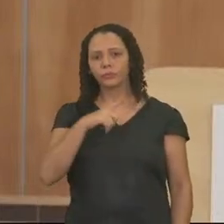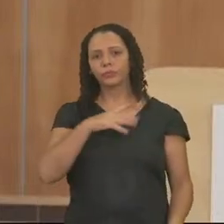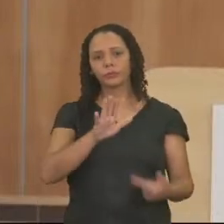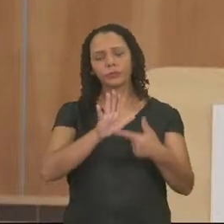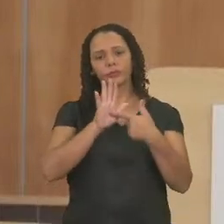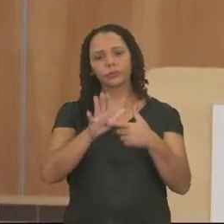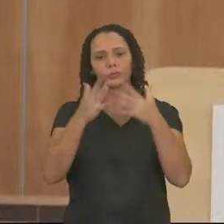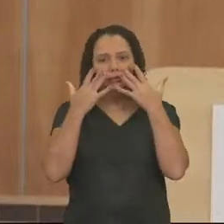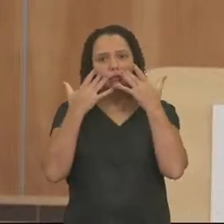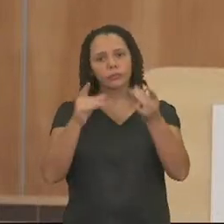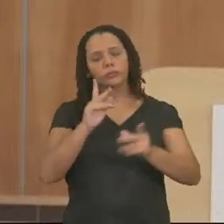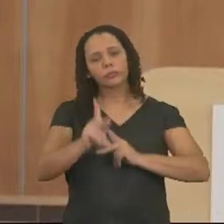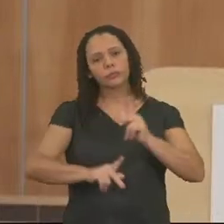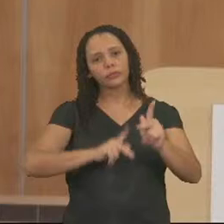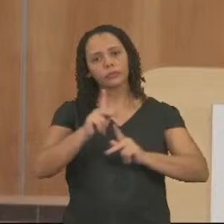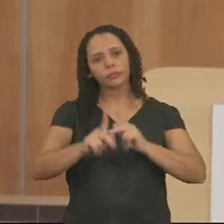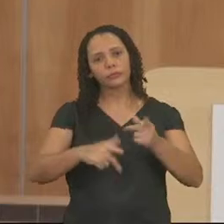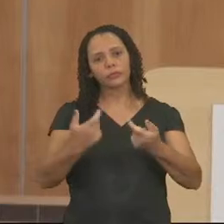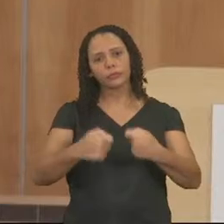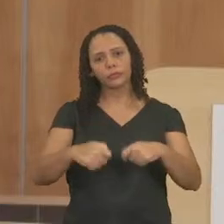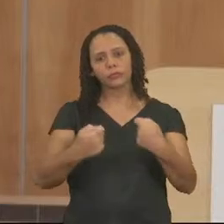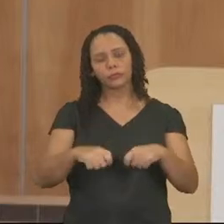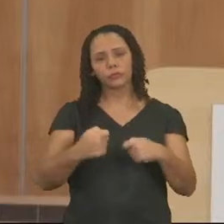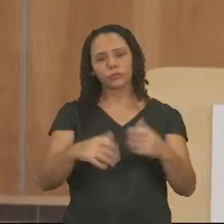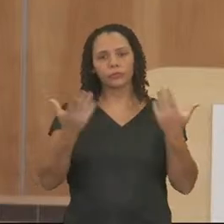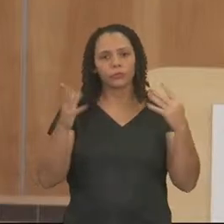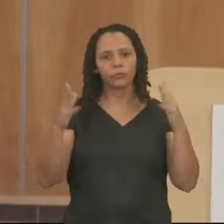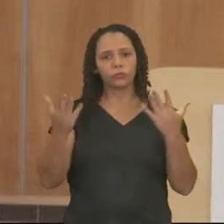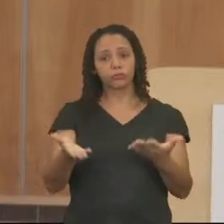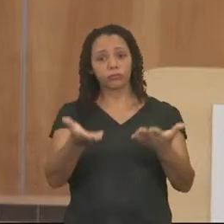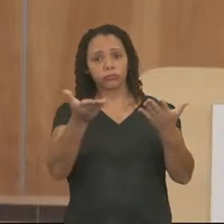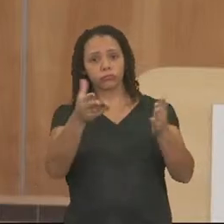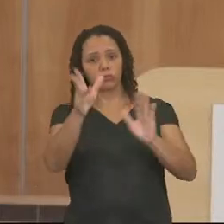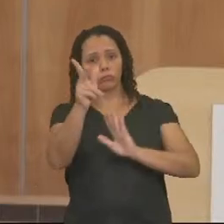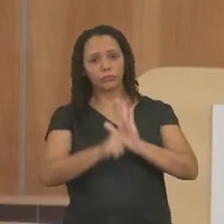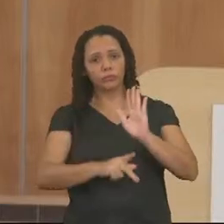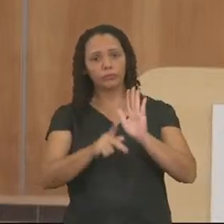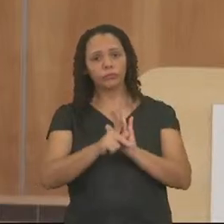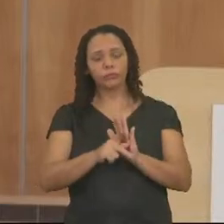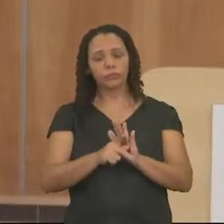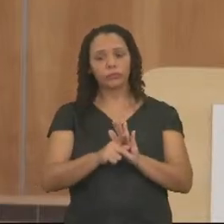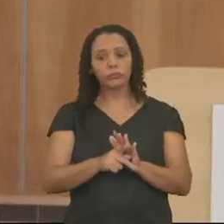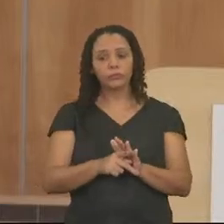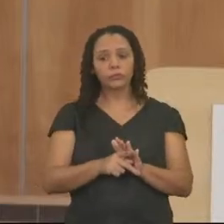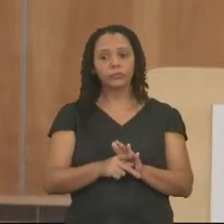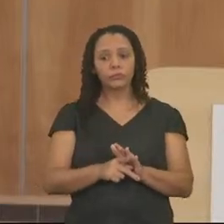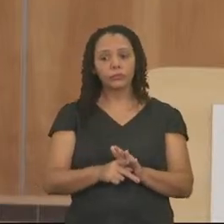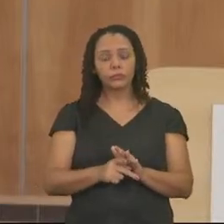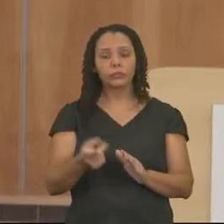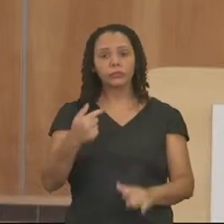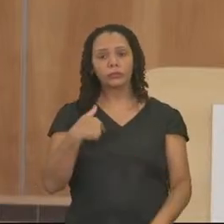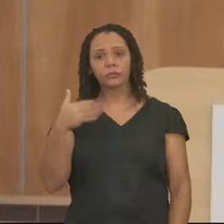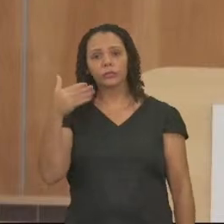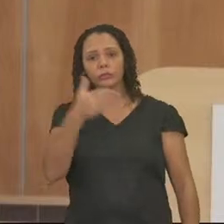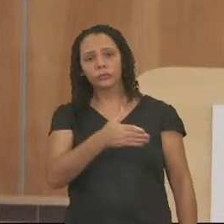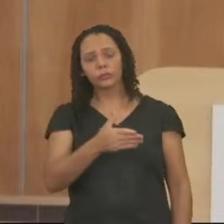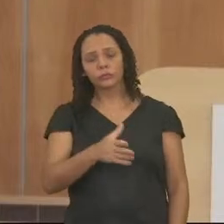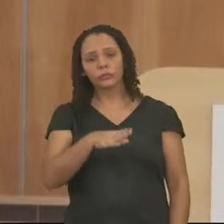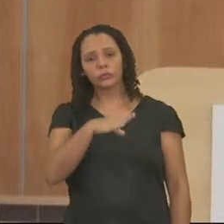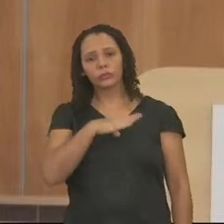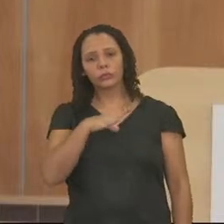atento às demandas da população de Jacareí. Parabenizo o senhor pelo projeto. Recentemente estive na zona leste da